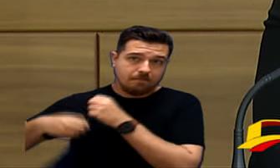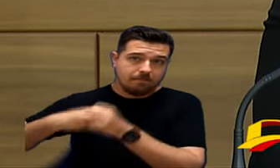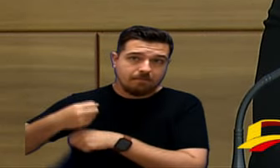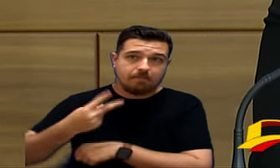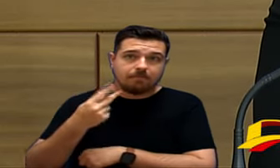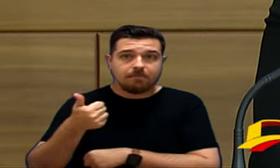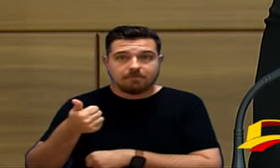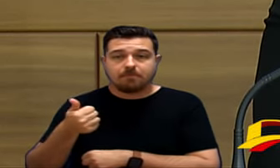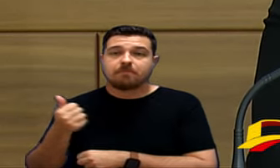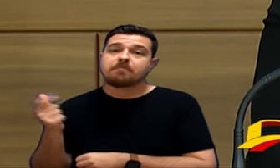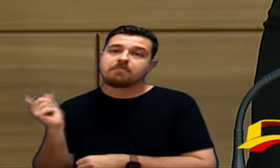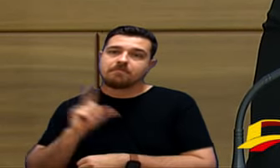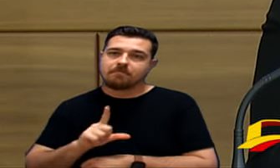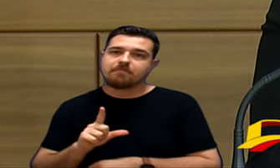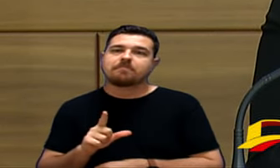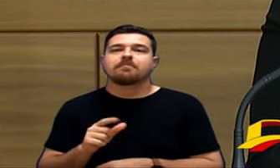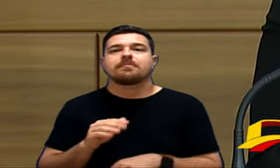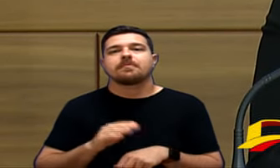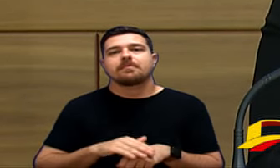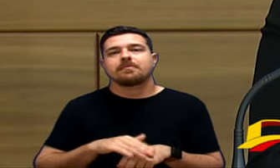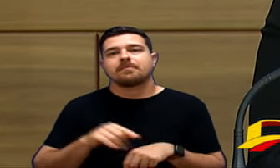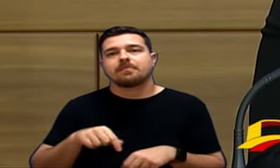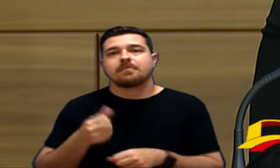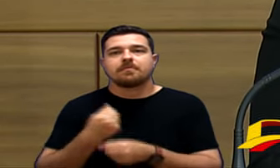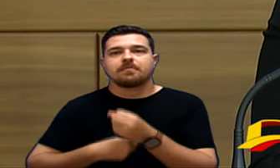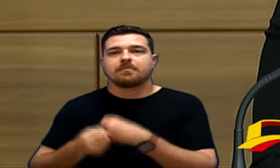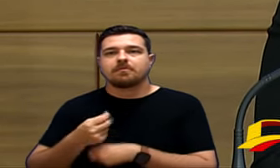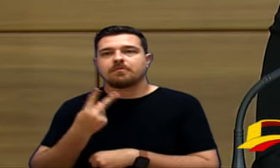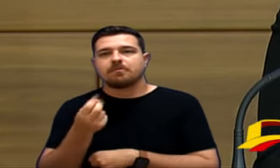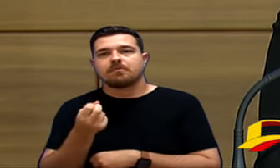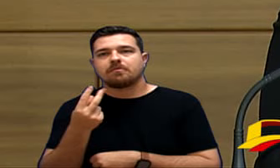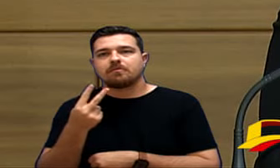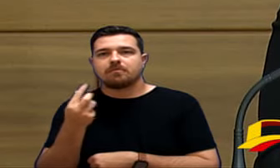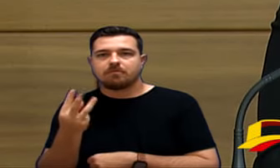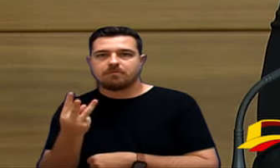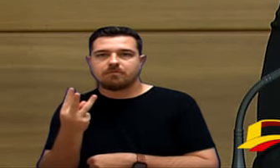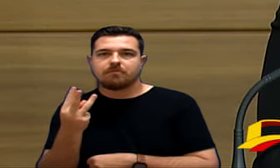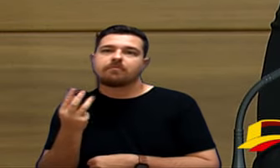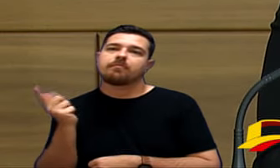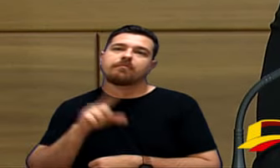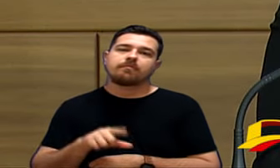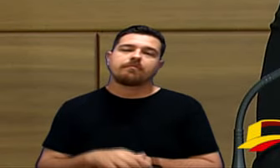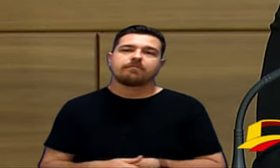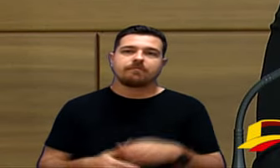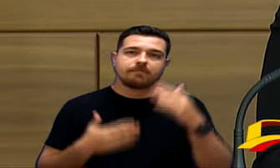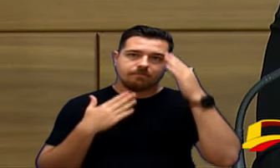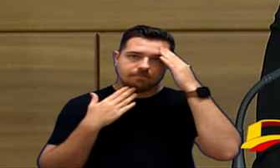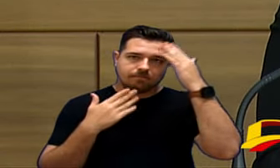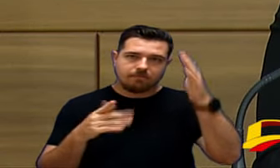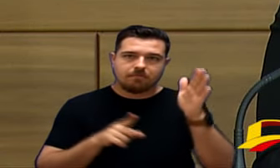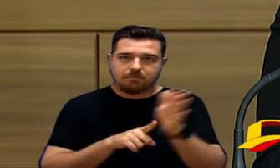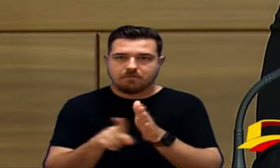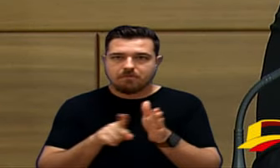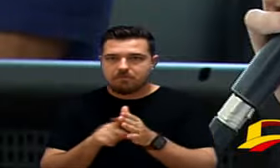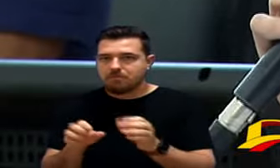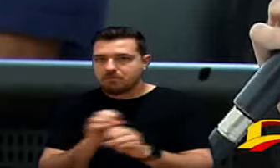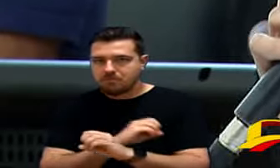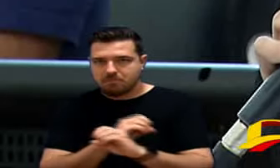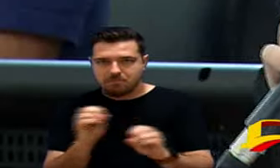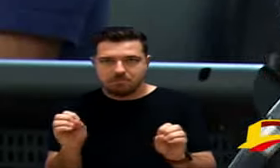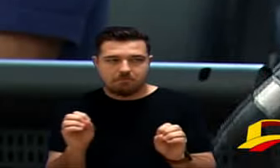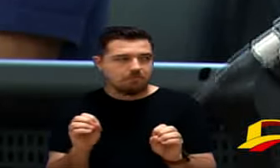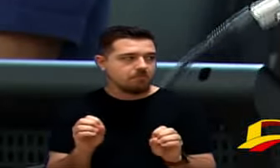anos isso realizado aí em meados do ano passado obrigado não vendo mais perguntas